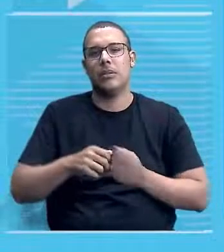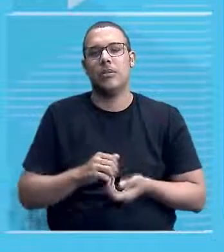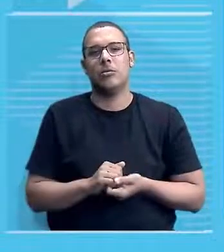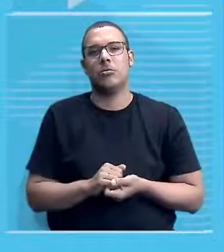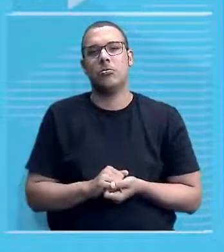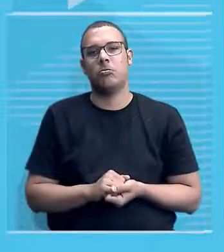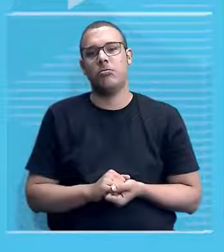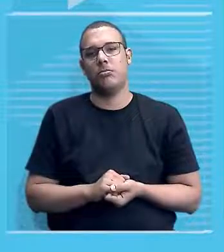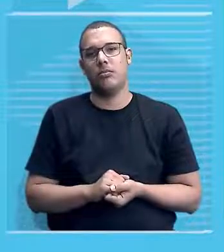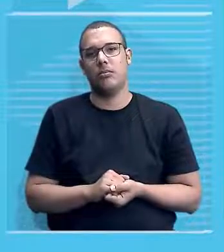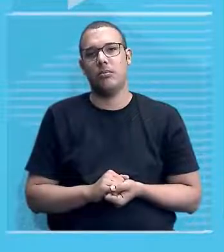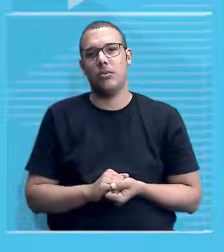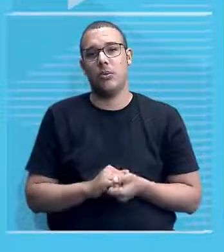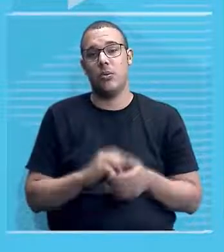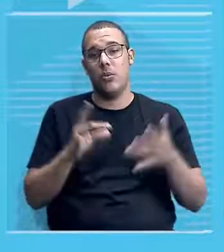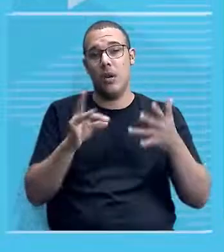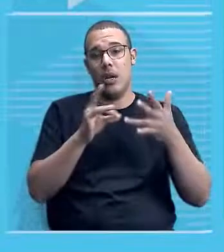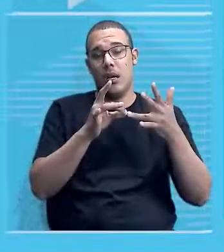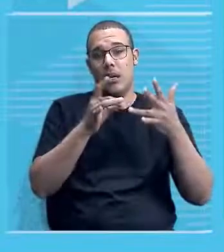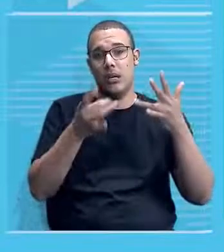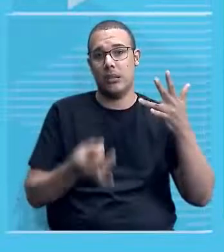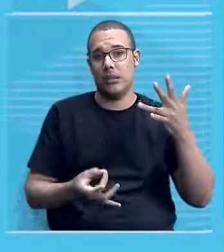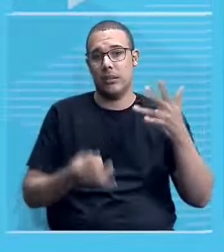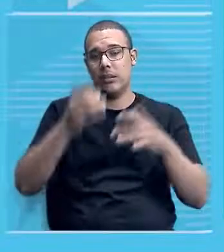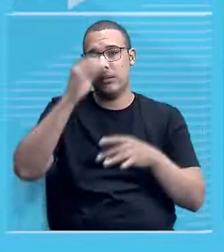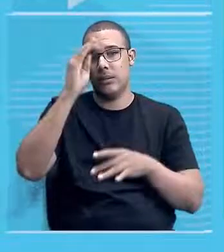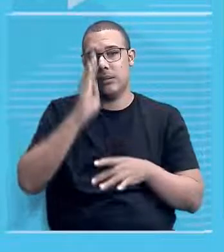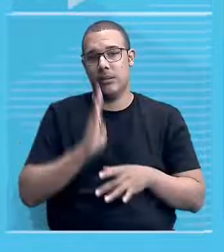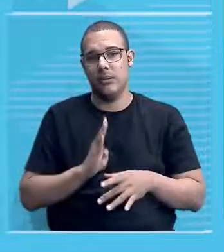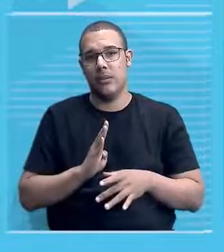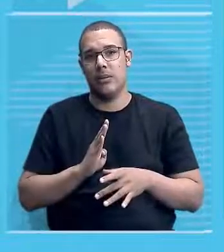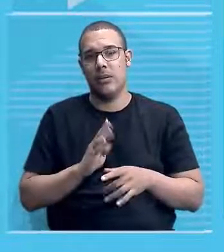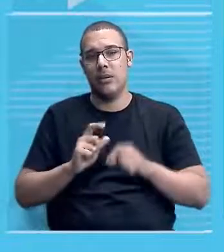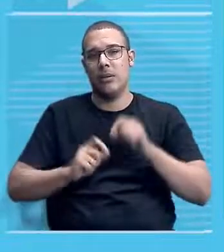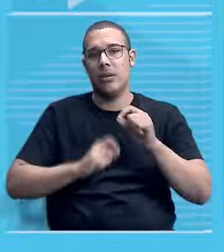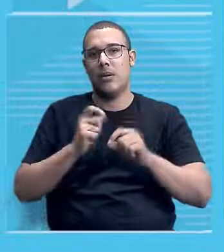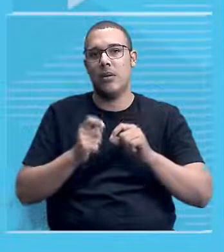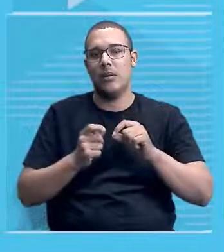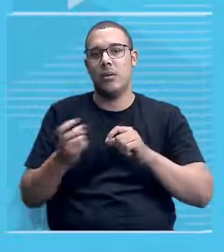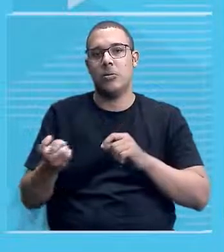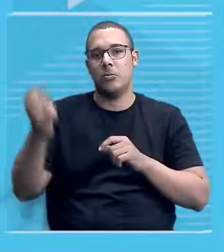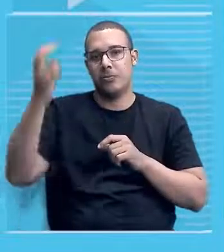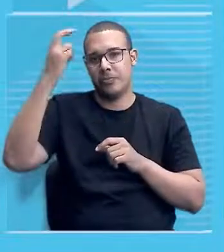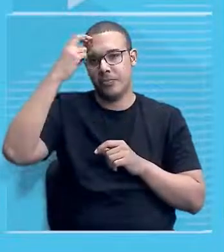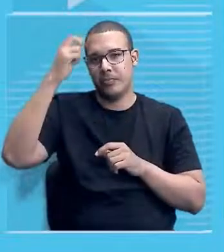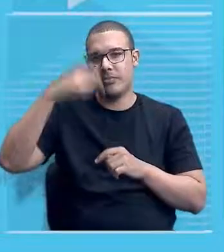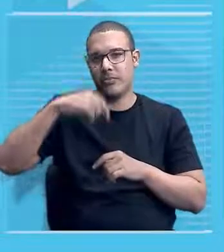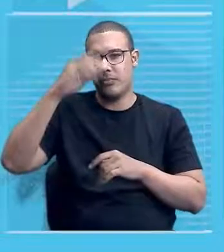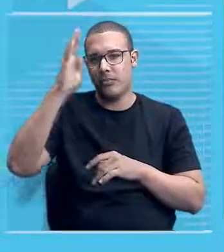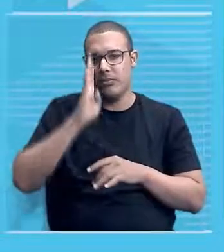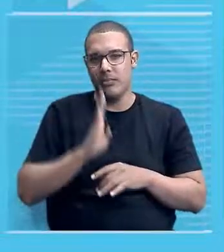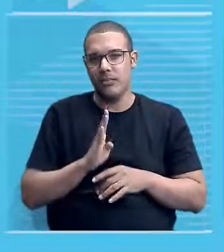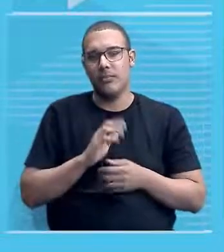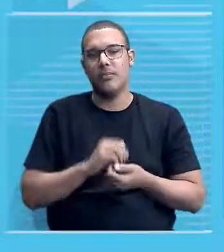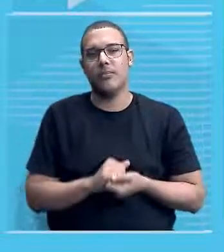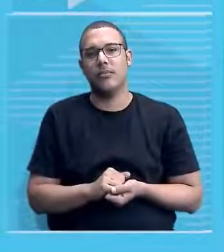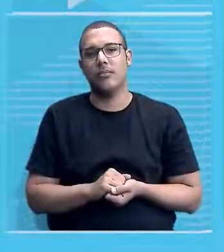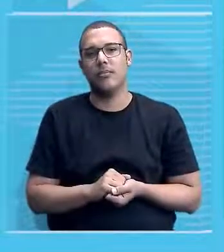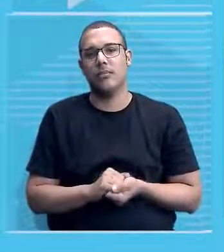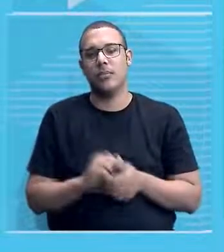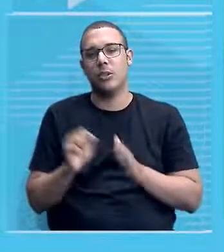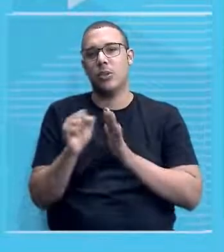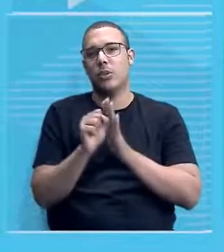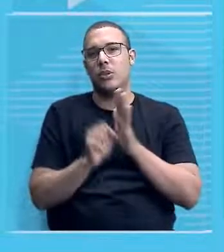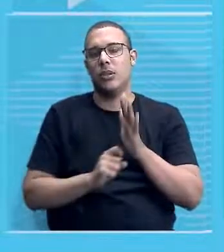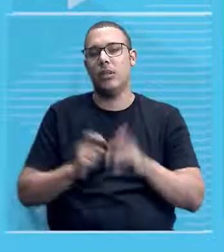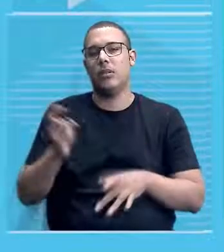o arcadismo no Brasil pensa o intelectual Brasileiro né do século